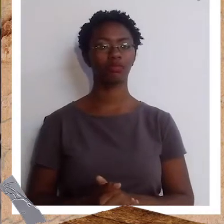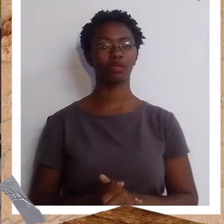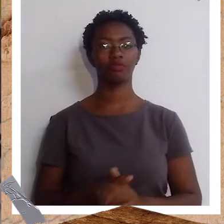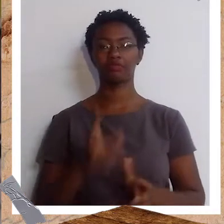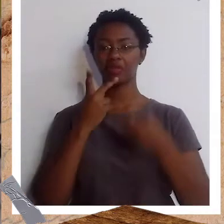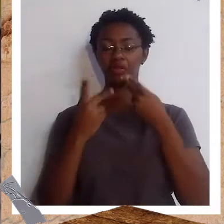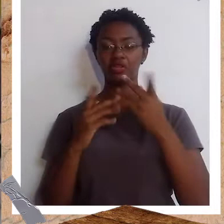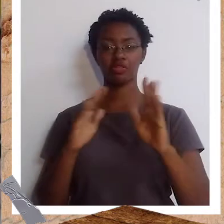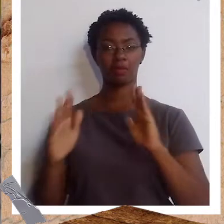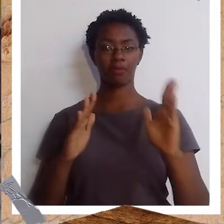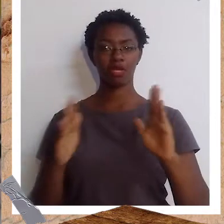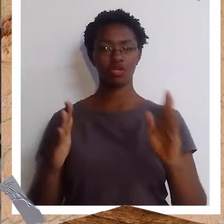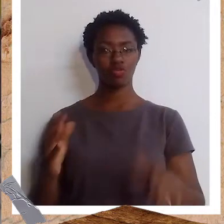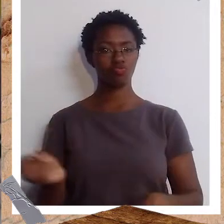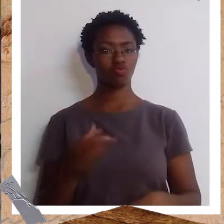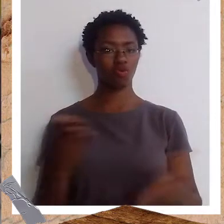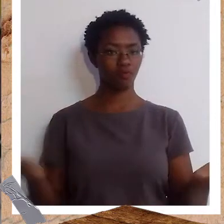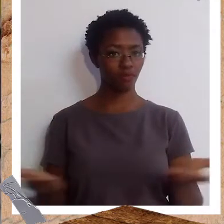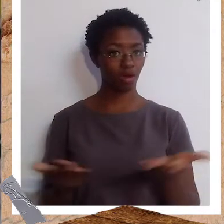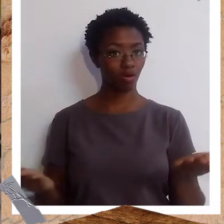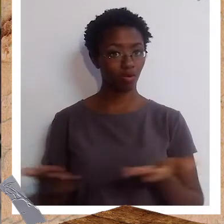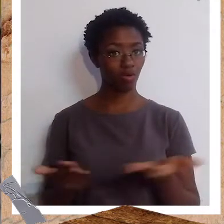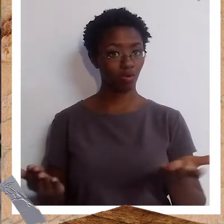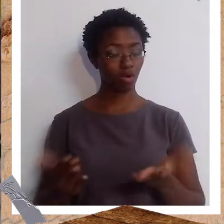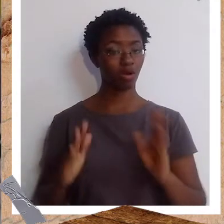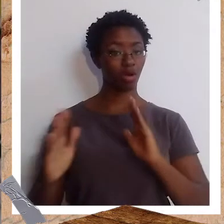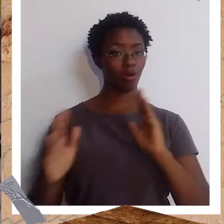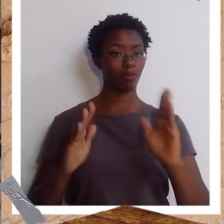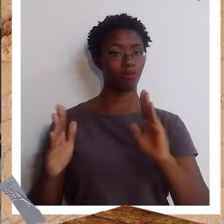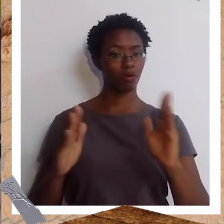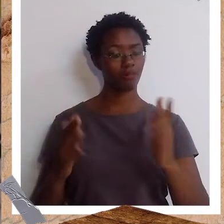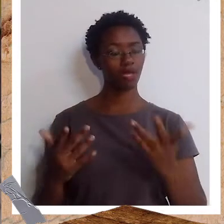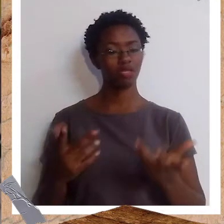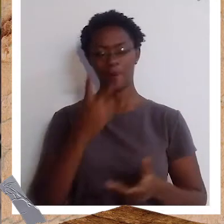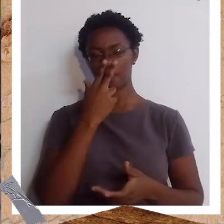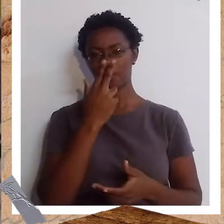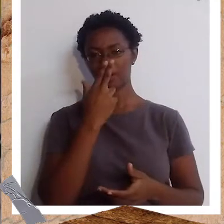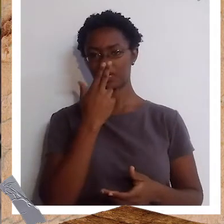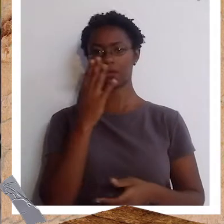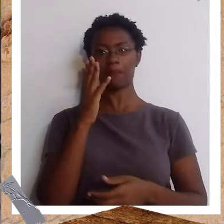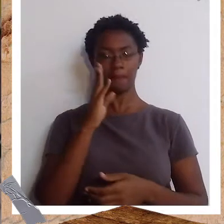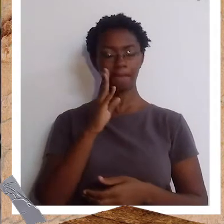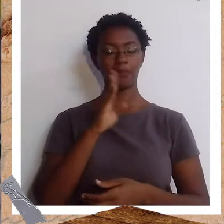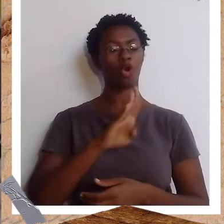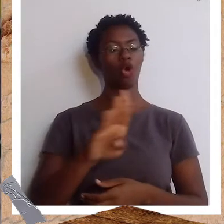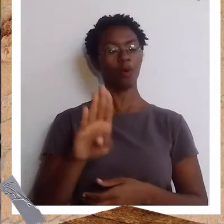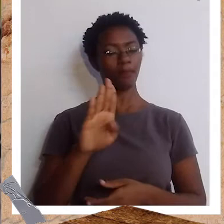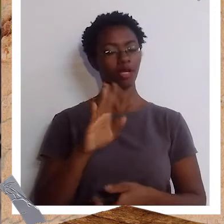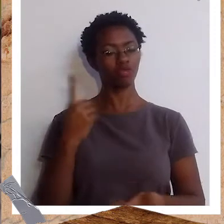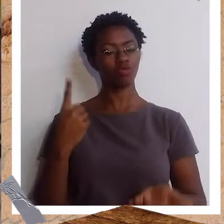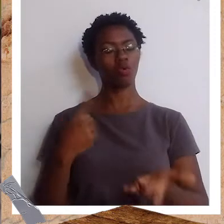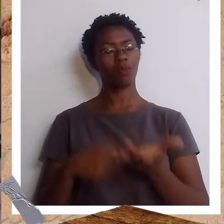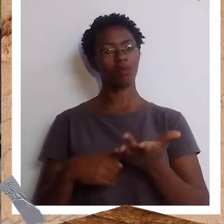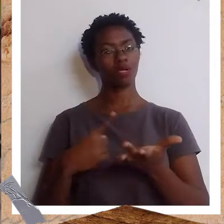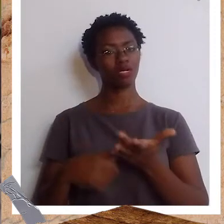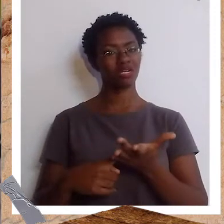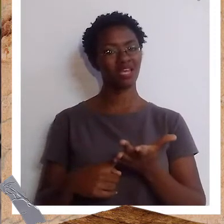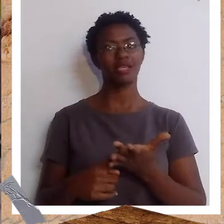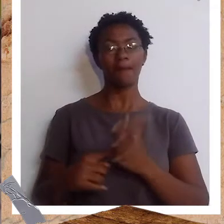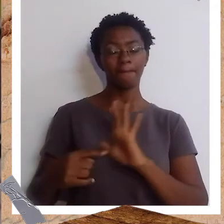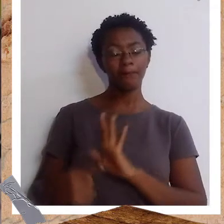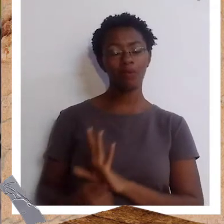esse momento atual, que é um momento que promete protagonizar as margens, como